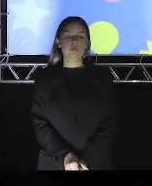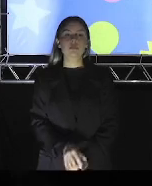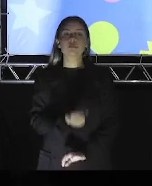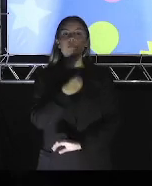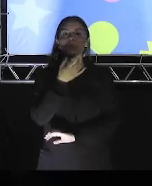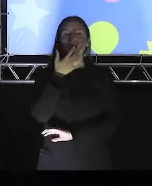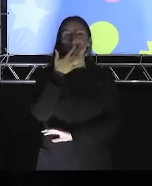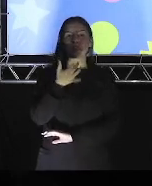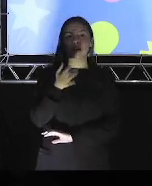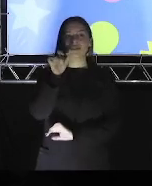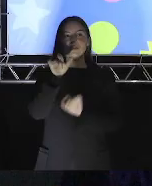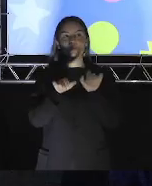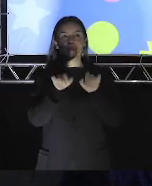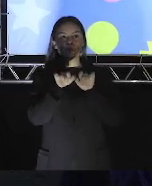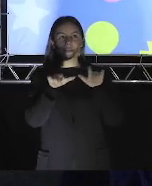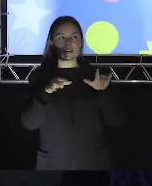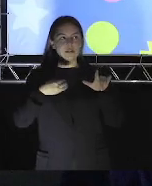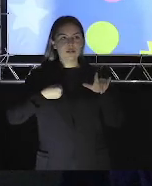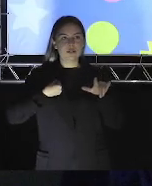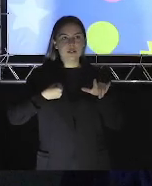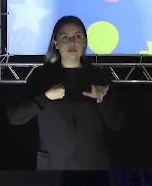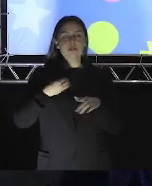Boa tarde, para quem não estava nessa sala.